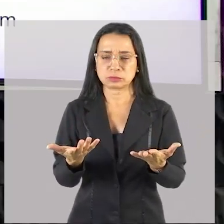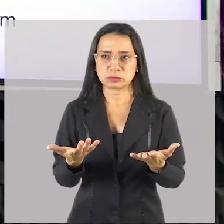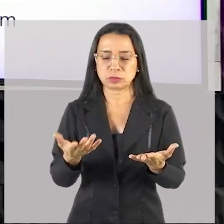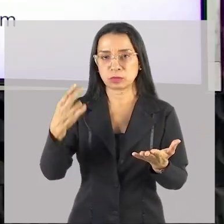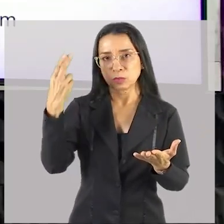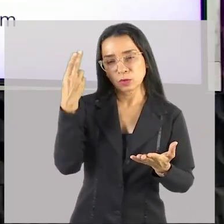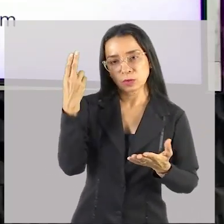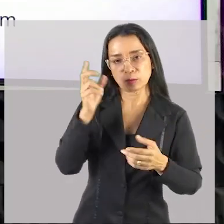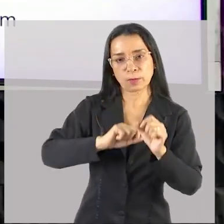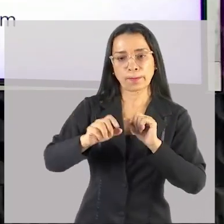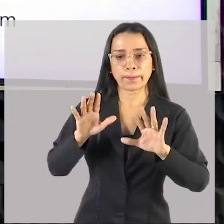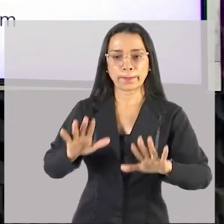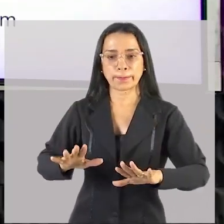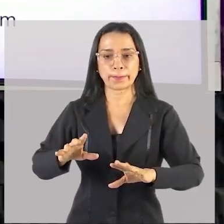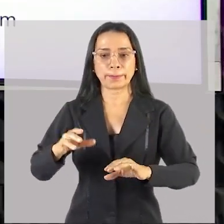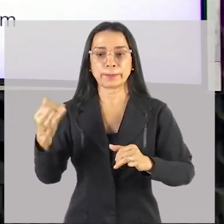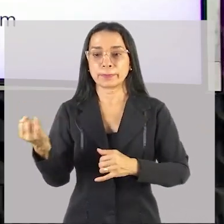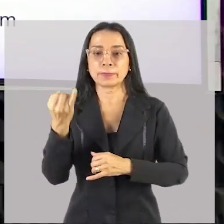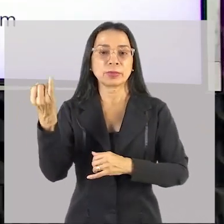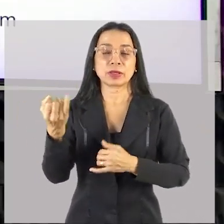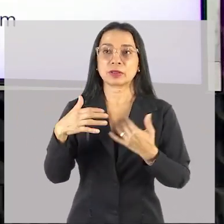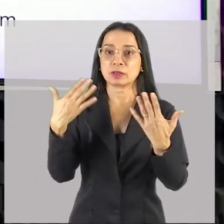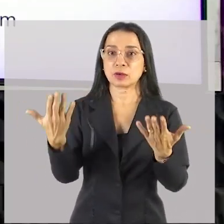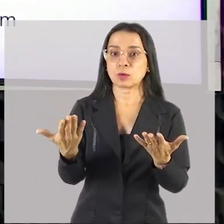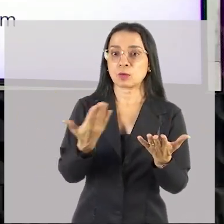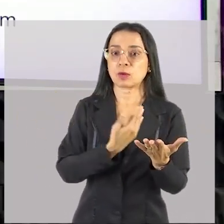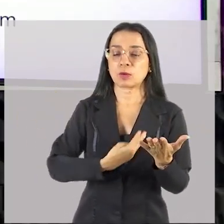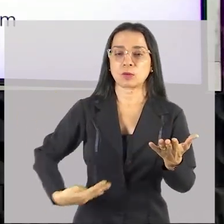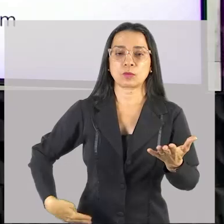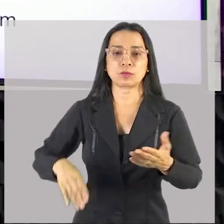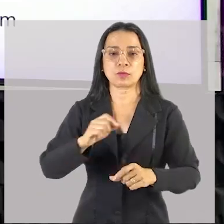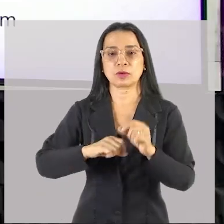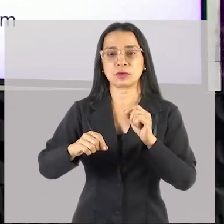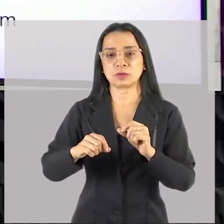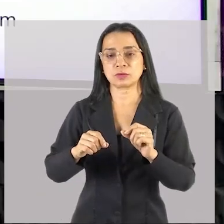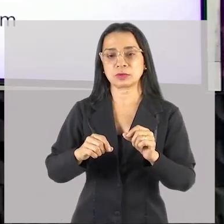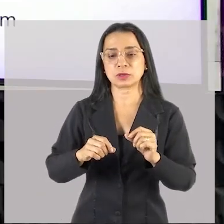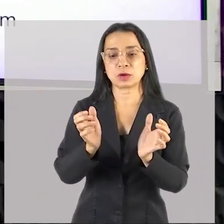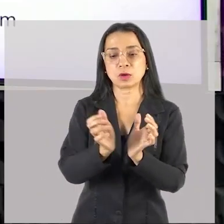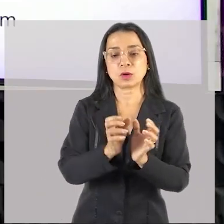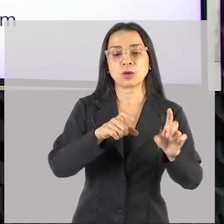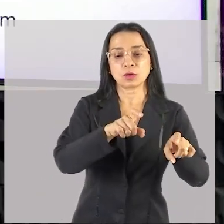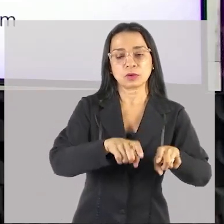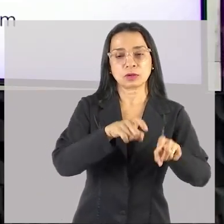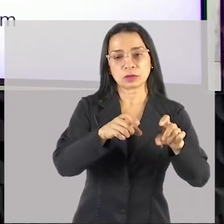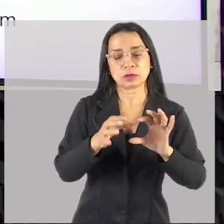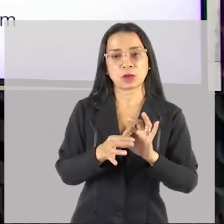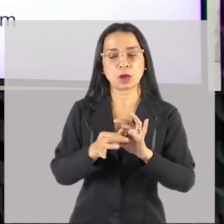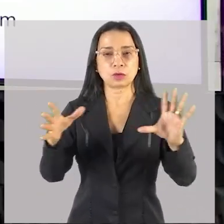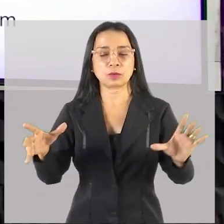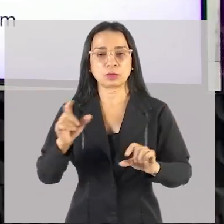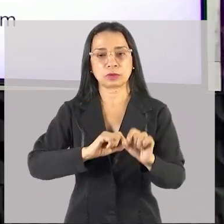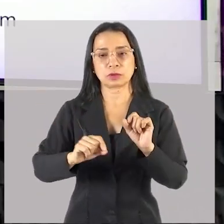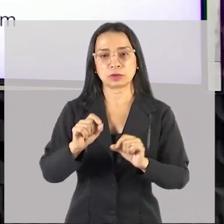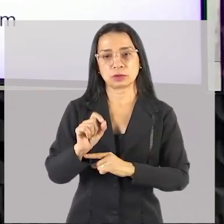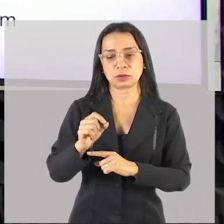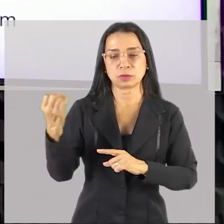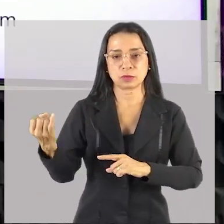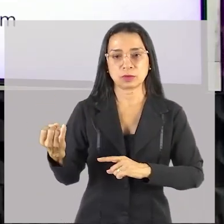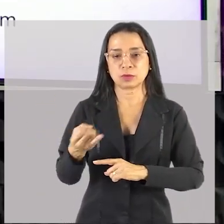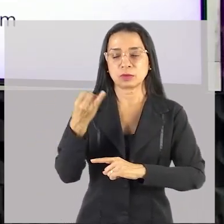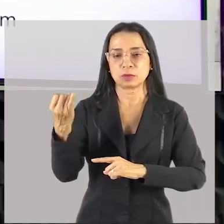gente descarta. Letra C, metafísica e ontologia, pois tratam da filosofia primeira. Bom, isso aqui é puro Aristóteles, mas